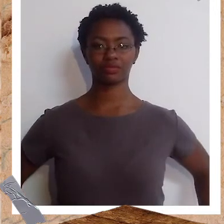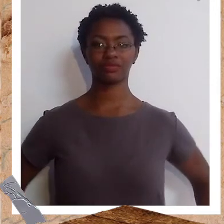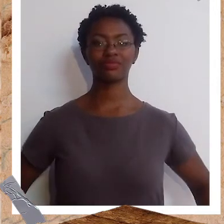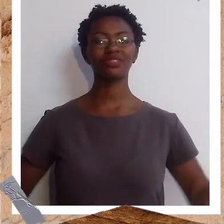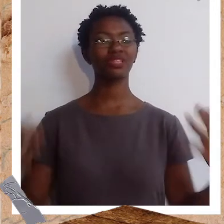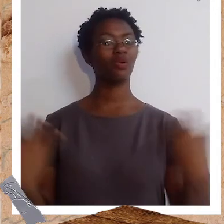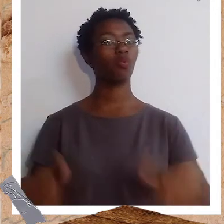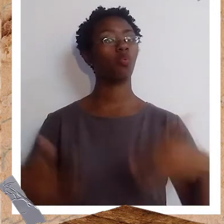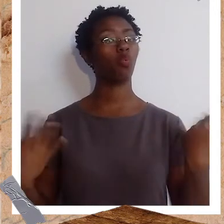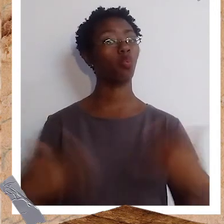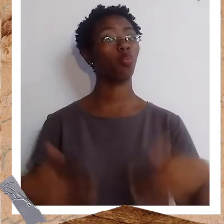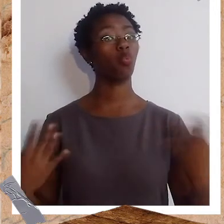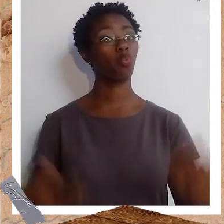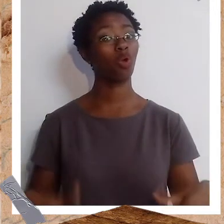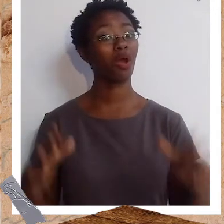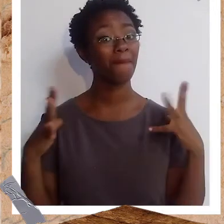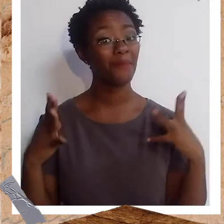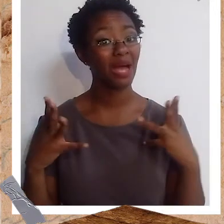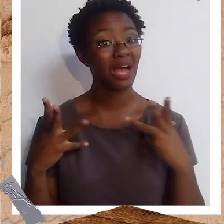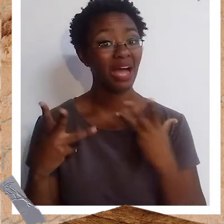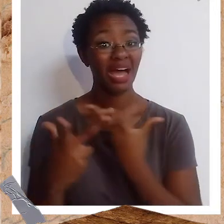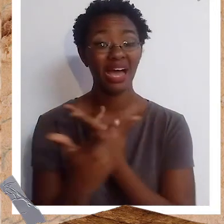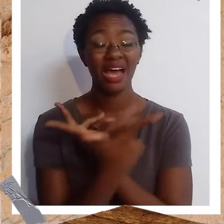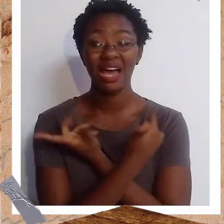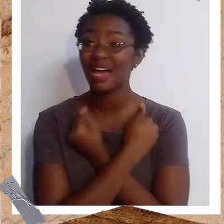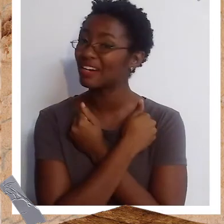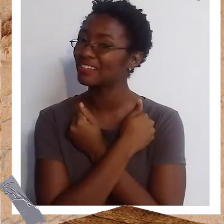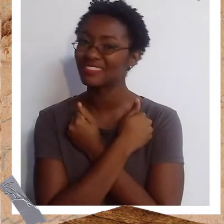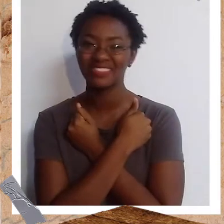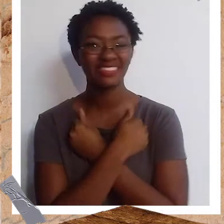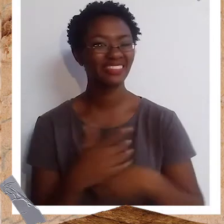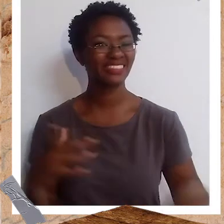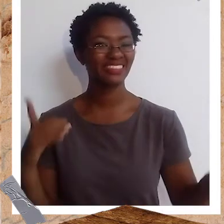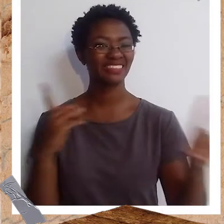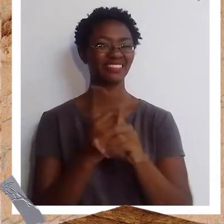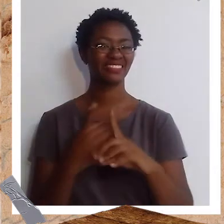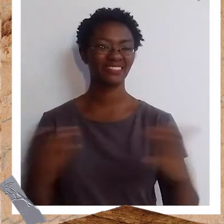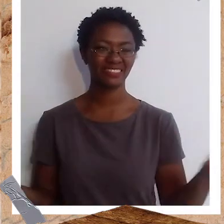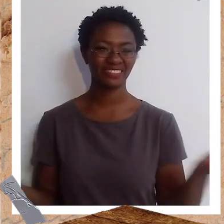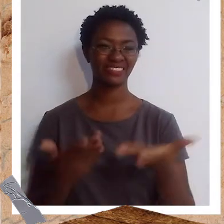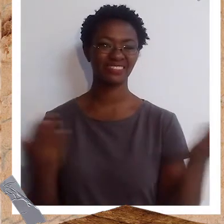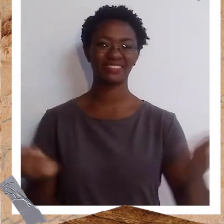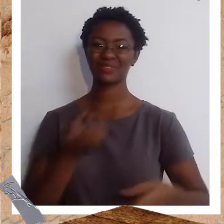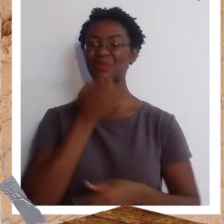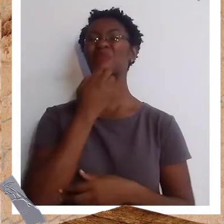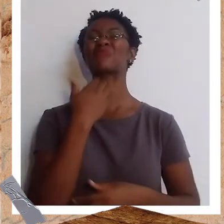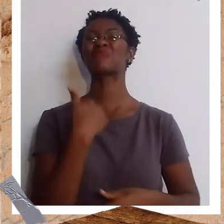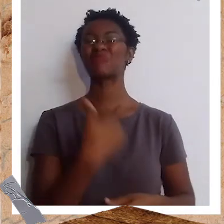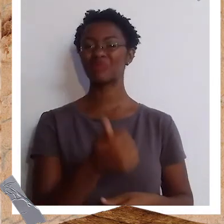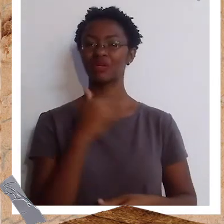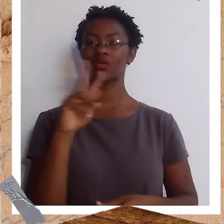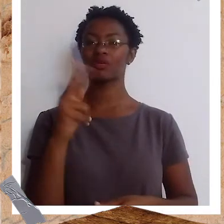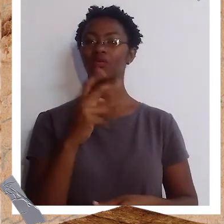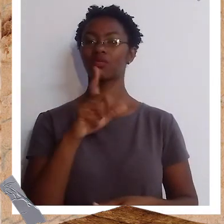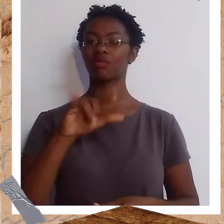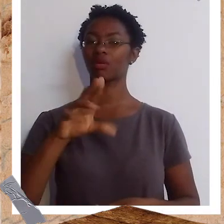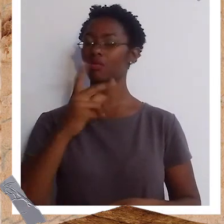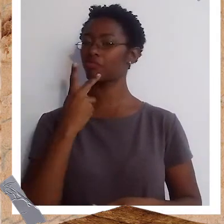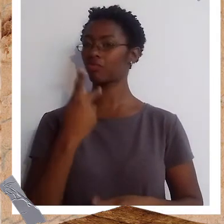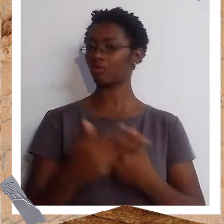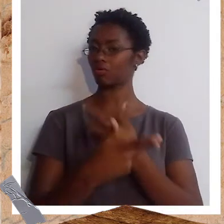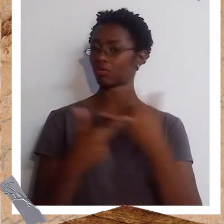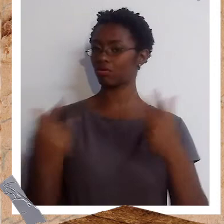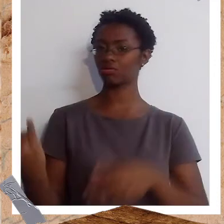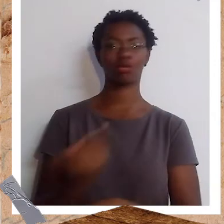Uau, gente, que maravilha esse encontro de hoje, né? Que coisa boa. E o Hélio tocou num ponto que